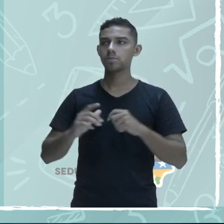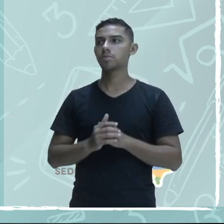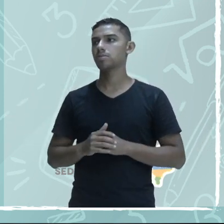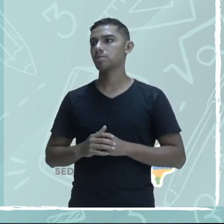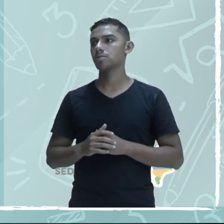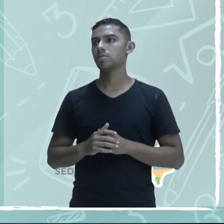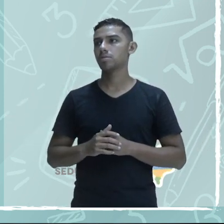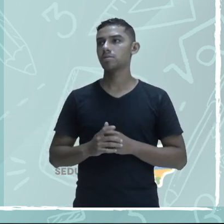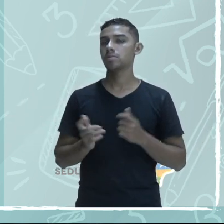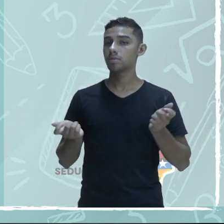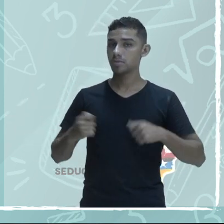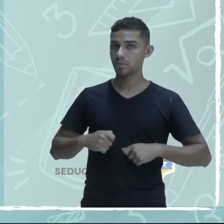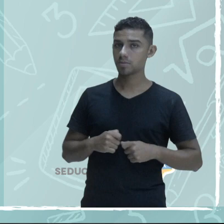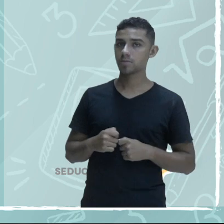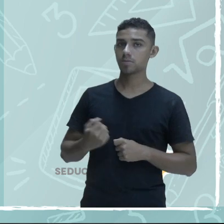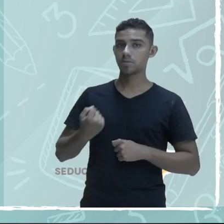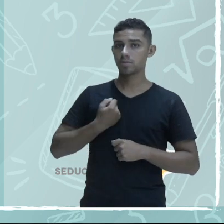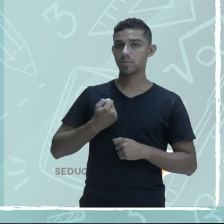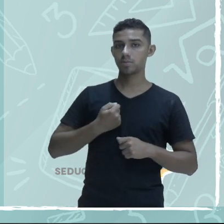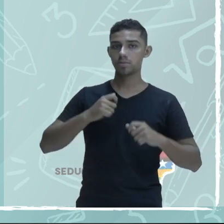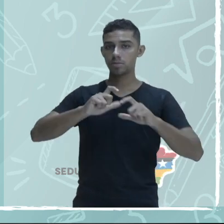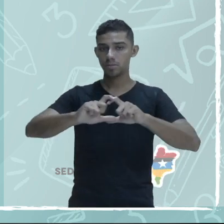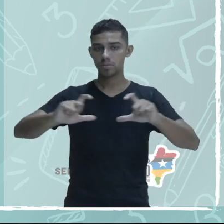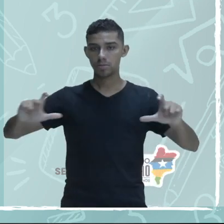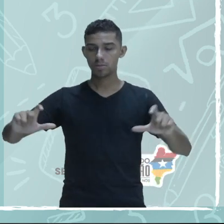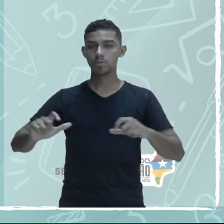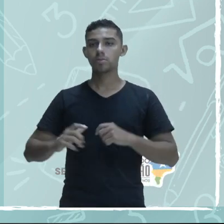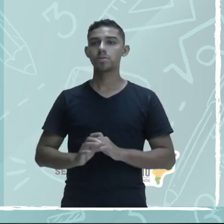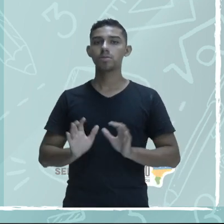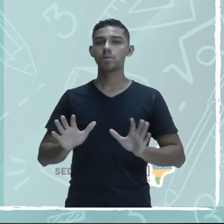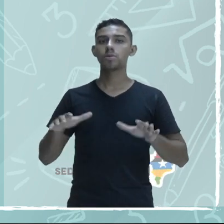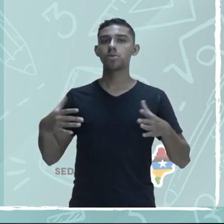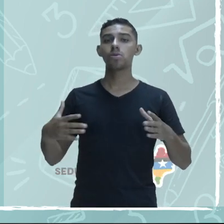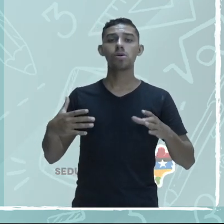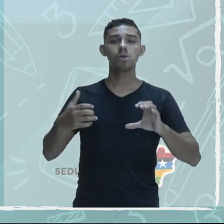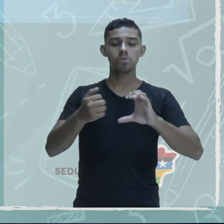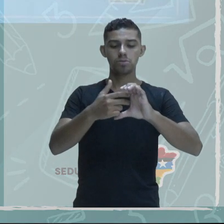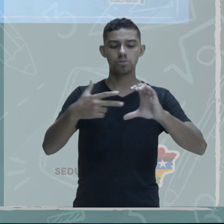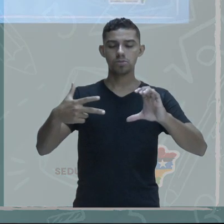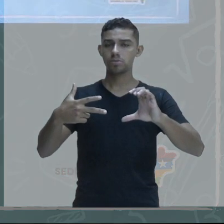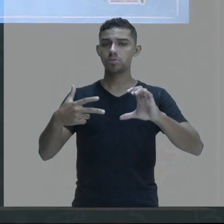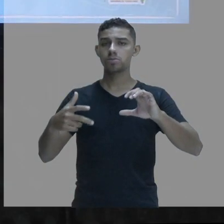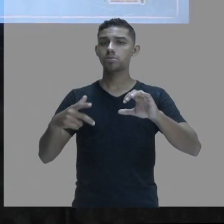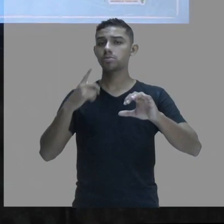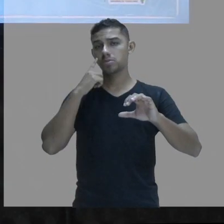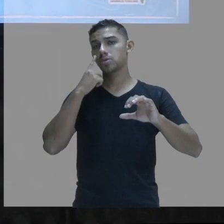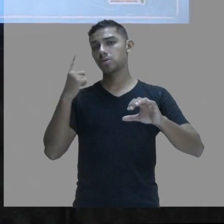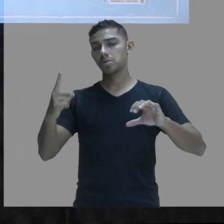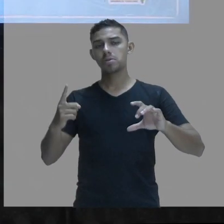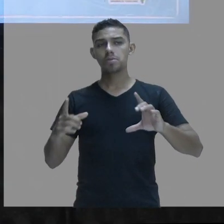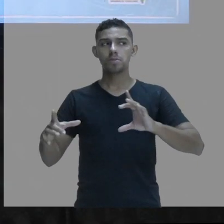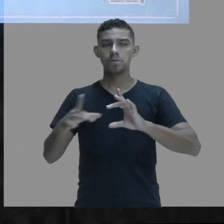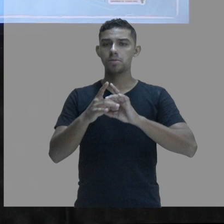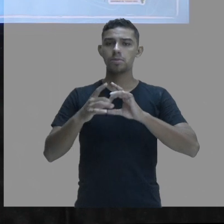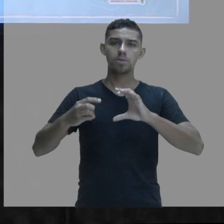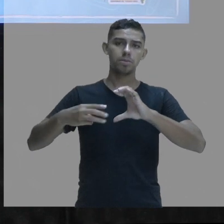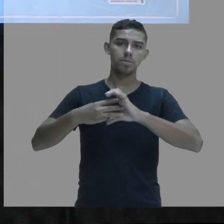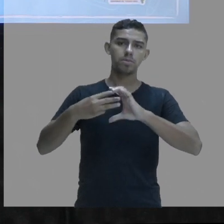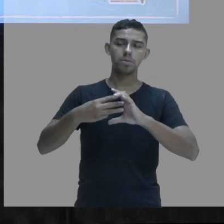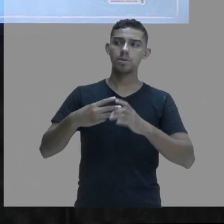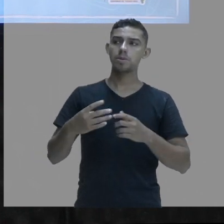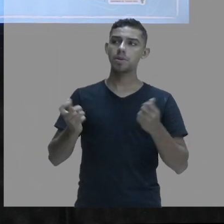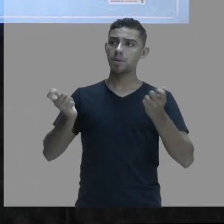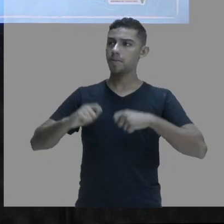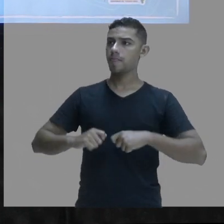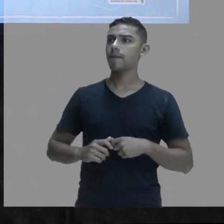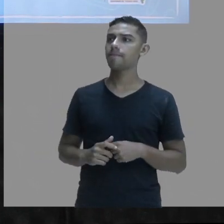preciso numerar a cadeia, sempre observando qual a extremidade mais próxima, nesse caso, da ligação tripla.